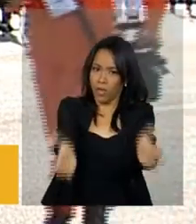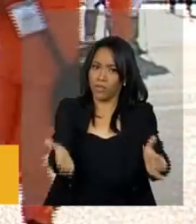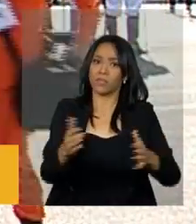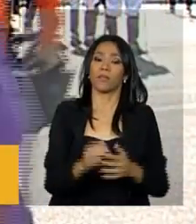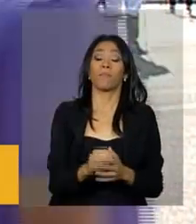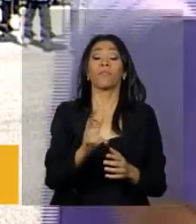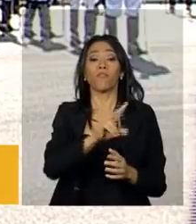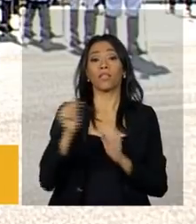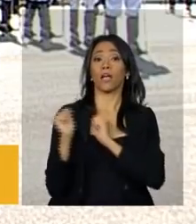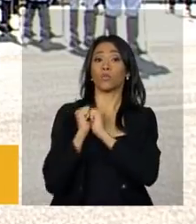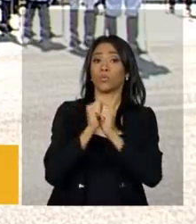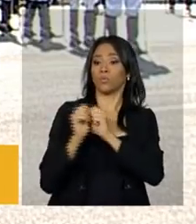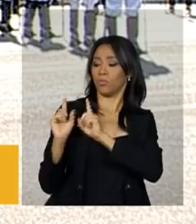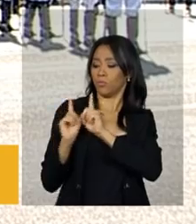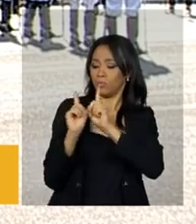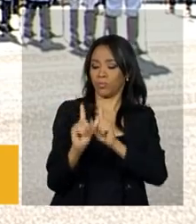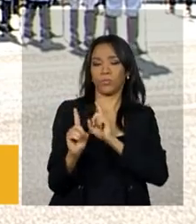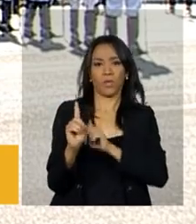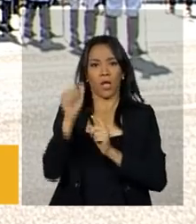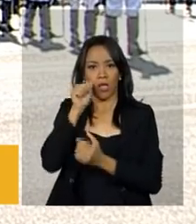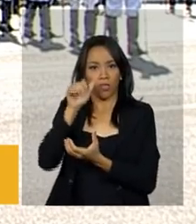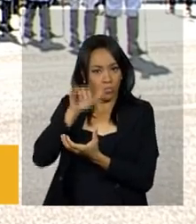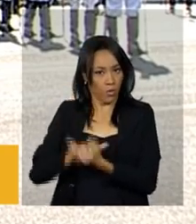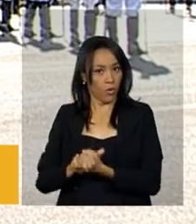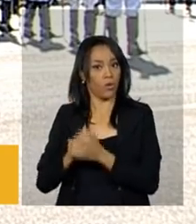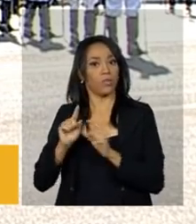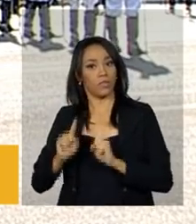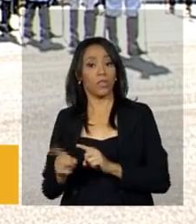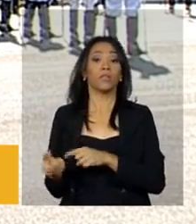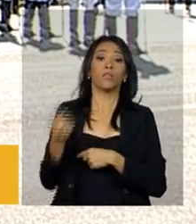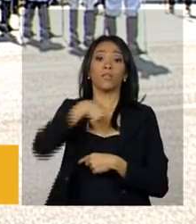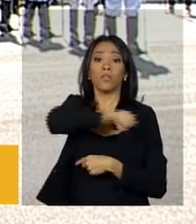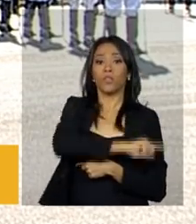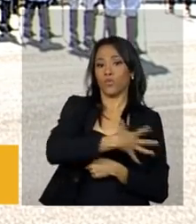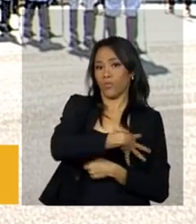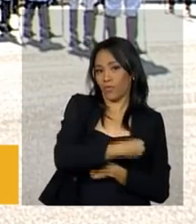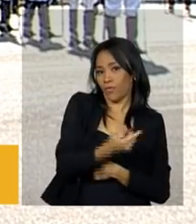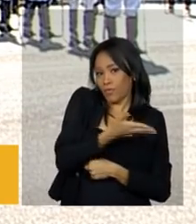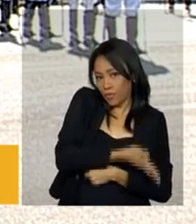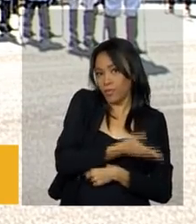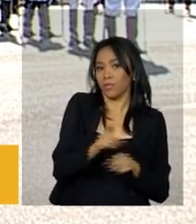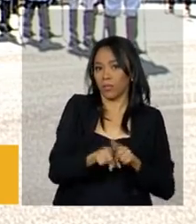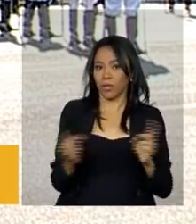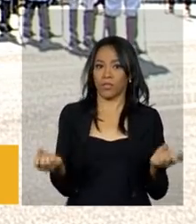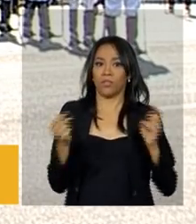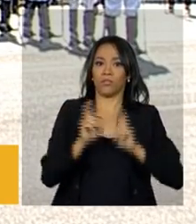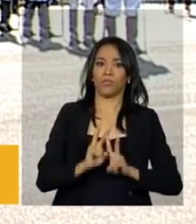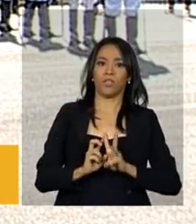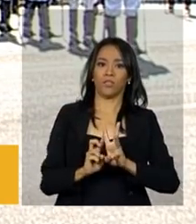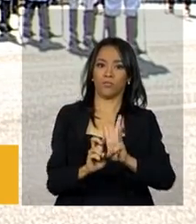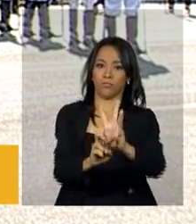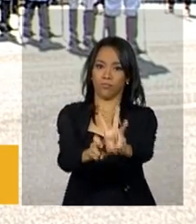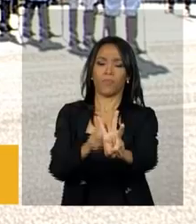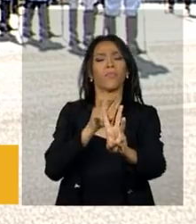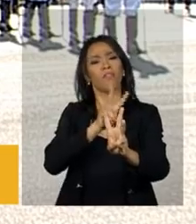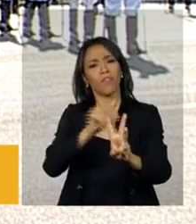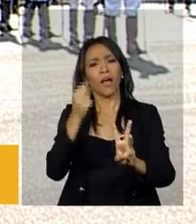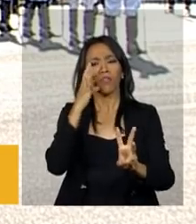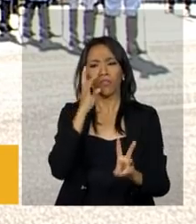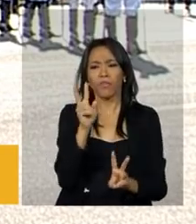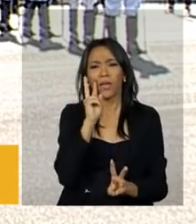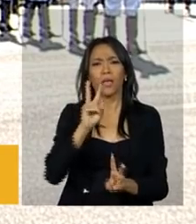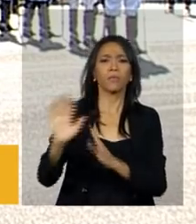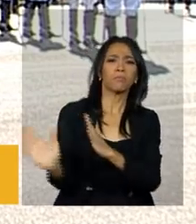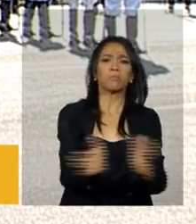ser acompanhado pela primeira-dama Marcela Temer e pelo seu filho mais novo, Michelzinho. Todos vão acompanhar a evolução de civis e